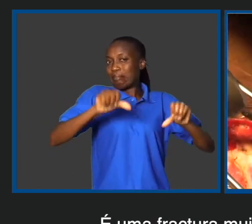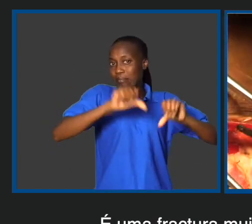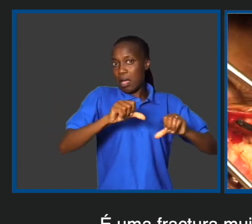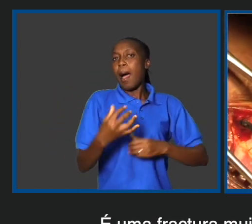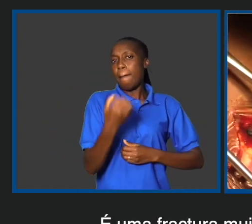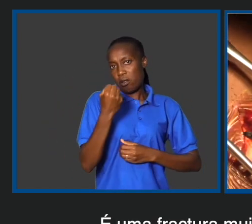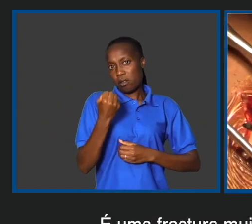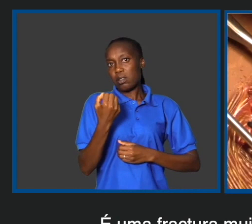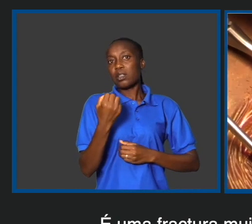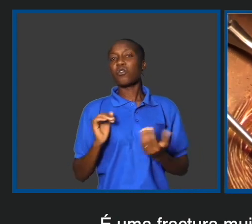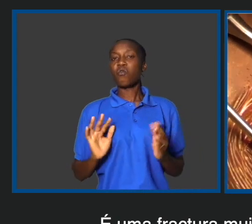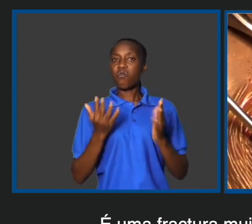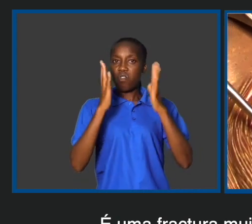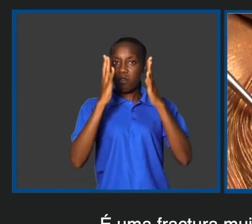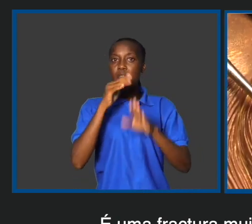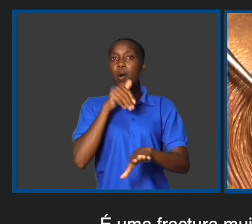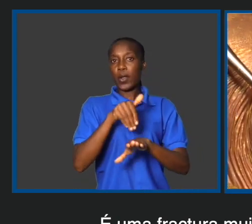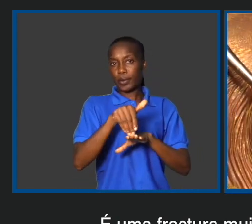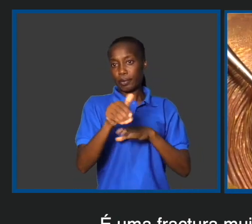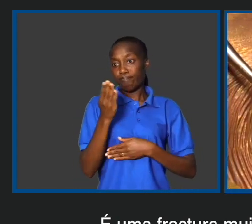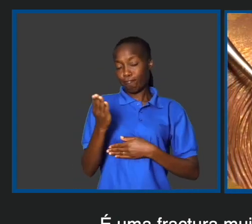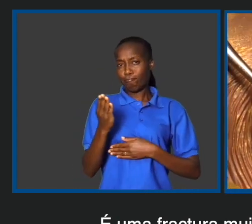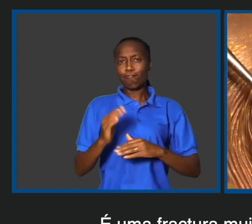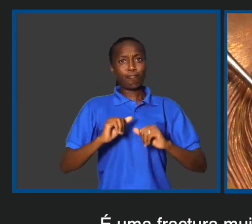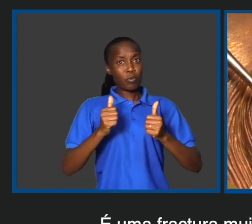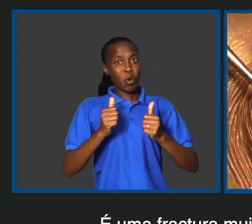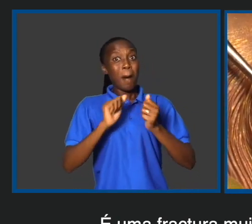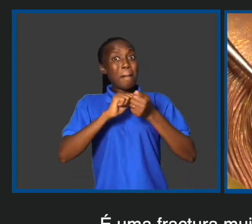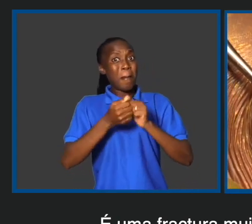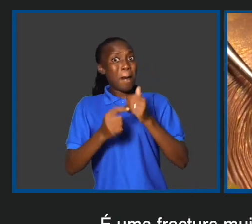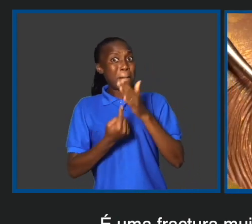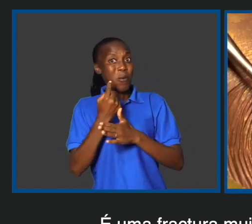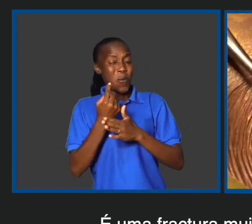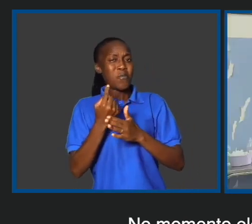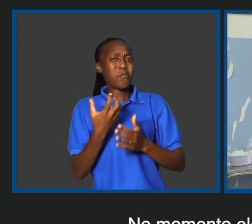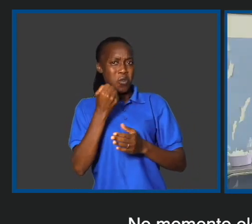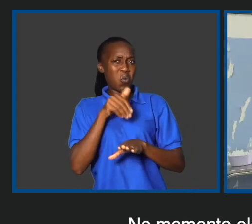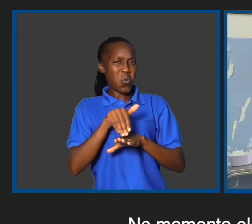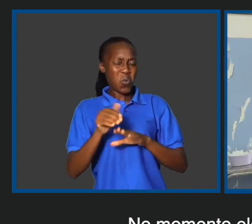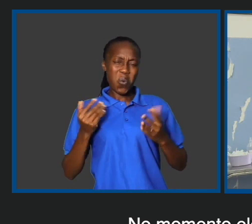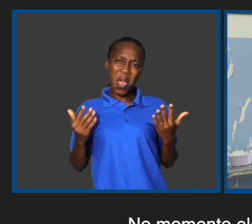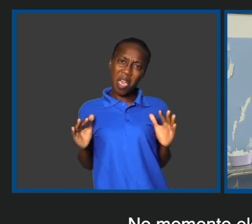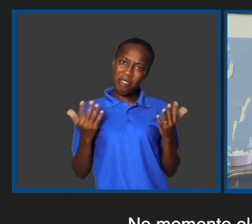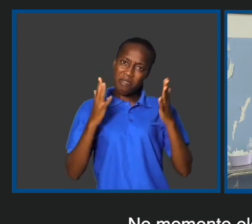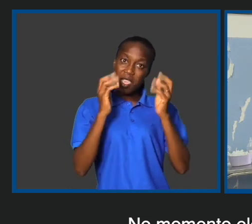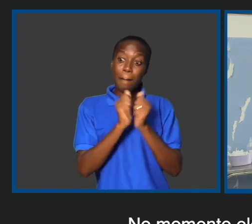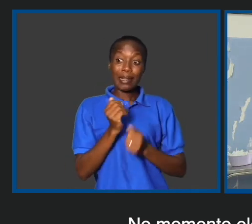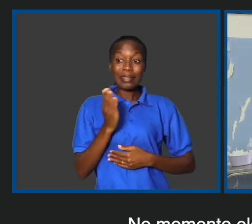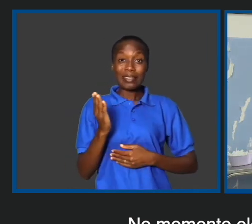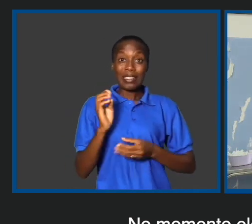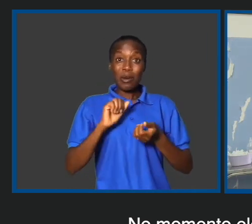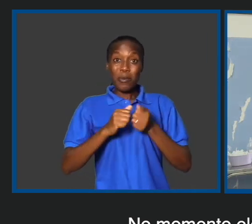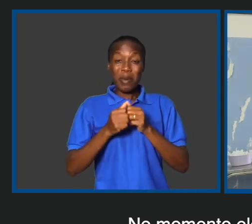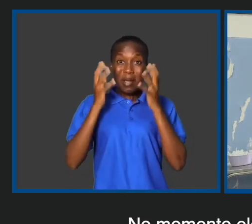alguém sobrevive. Mas ele está bem e não corre risco de vida. No momento, ele